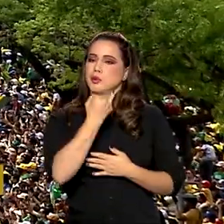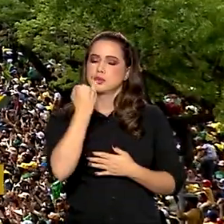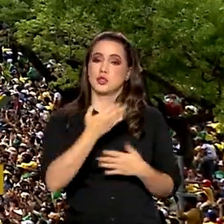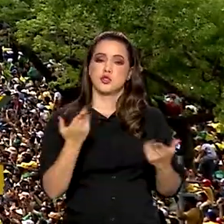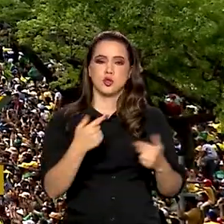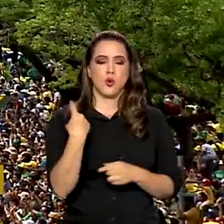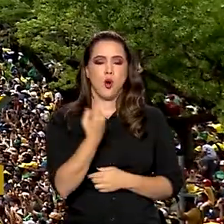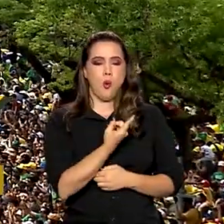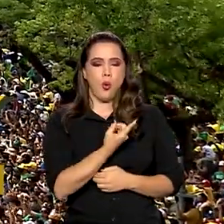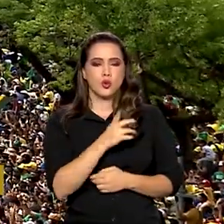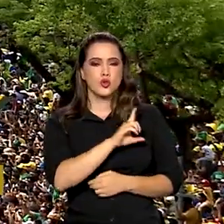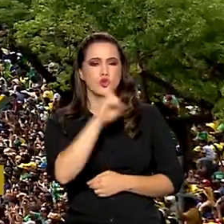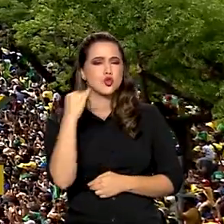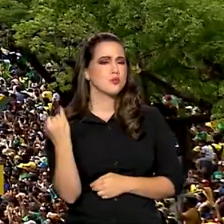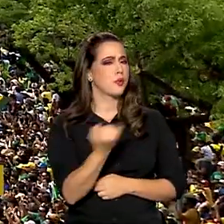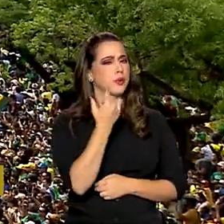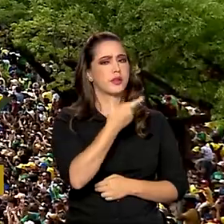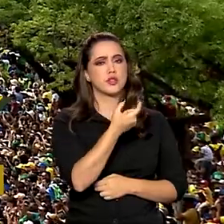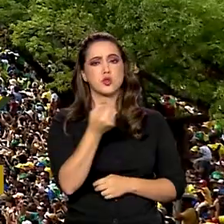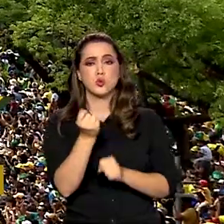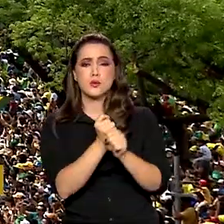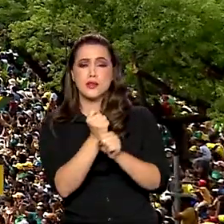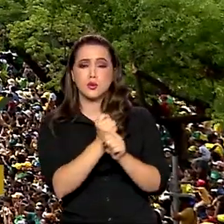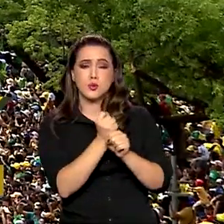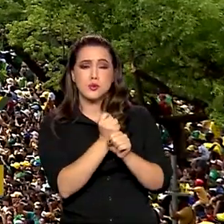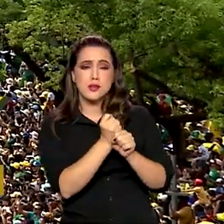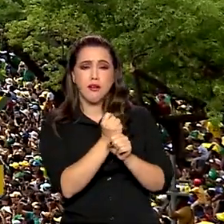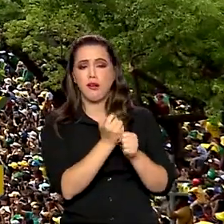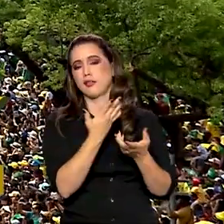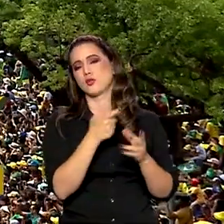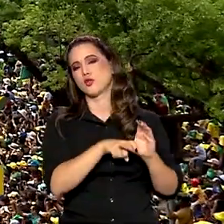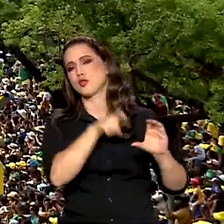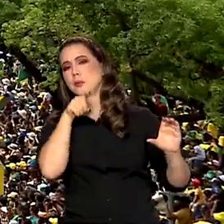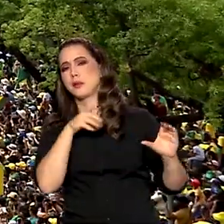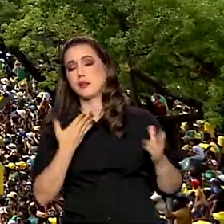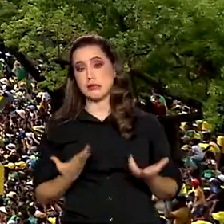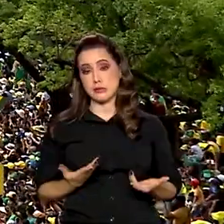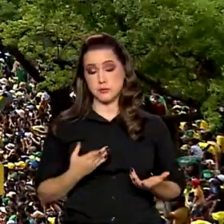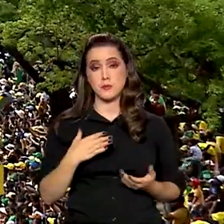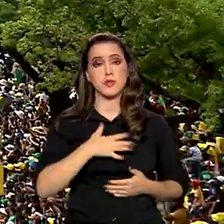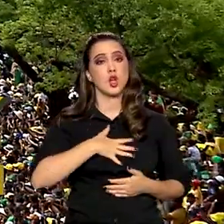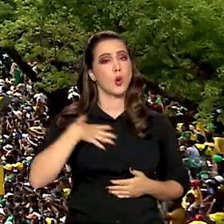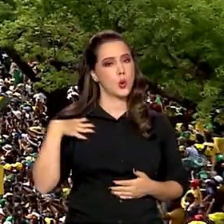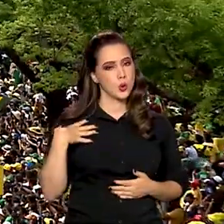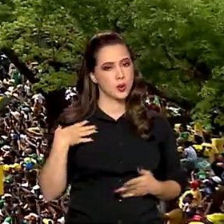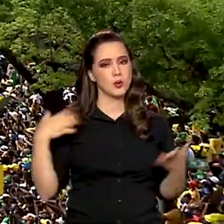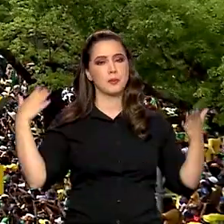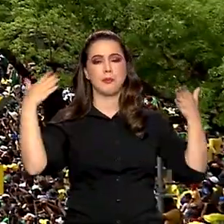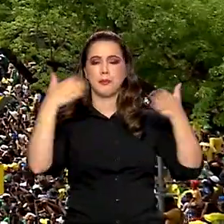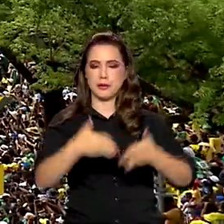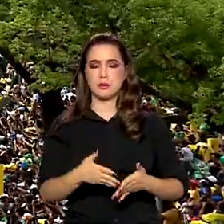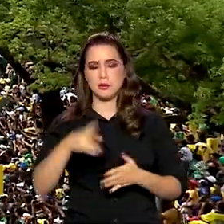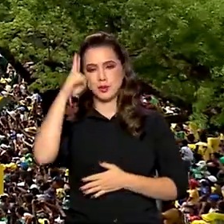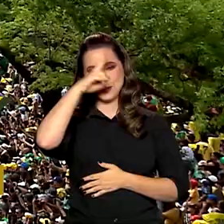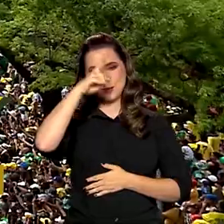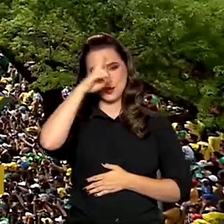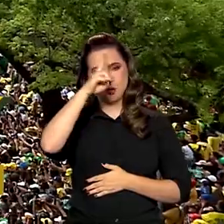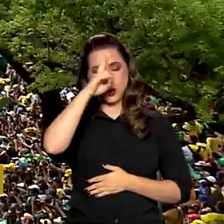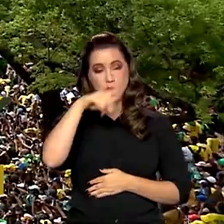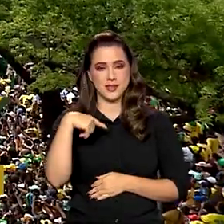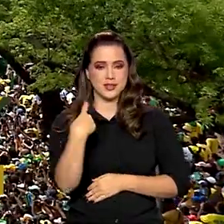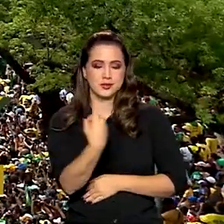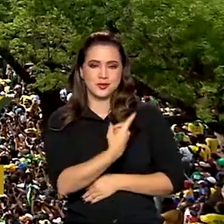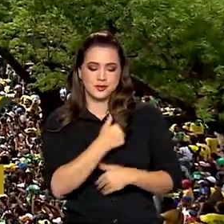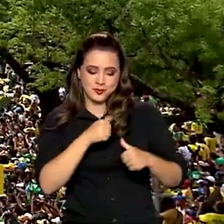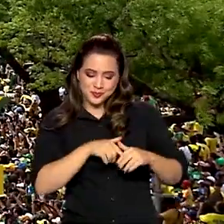como essa, né, o bicentenário. É o bicentenário, né, uma oportunidade única e é um orgulho poder participar dessa história, né. Nós estamos